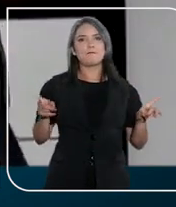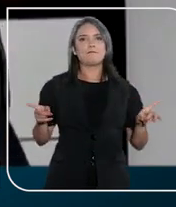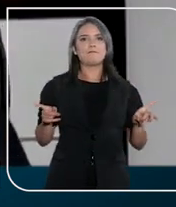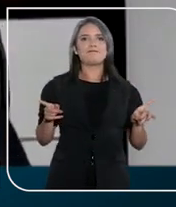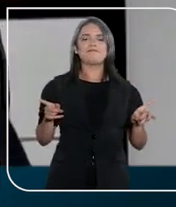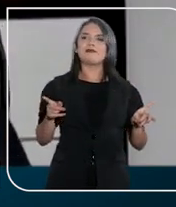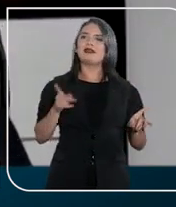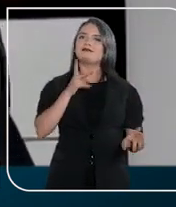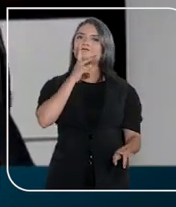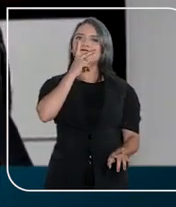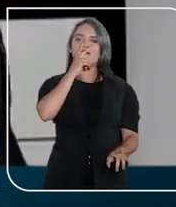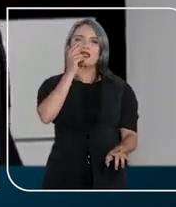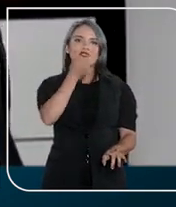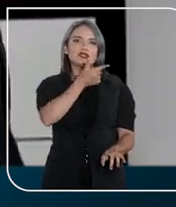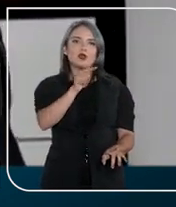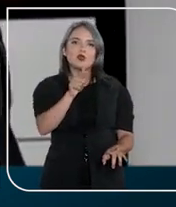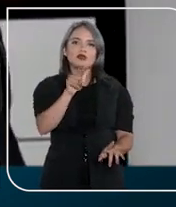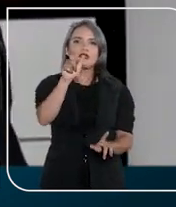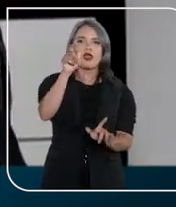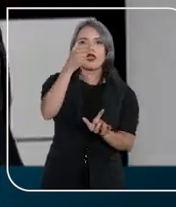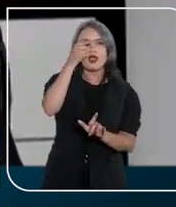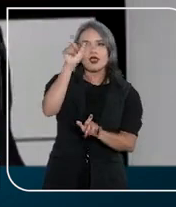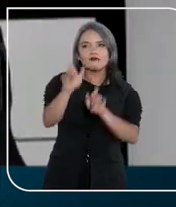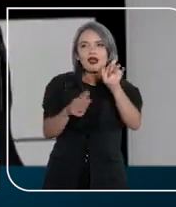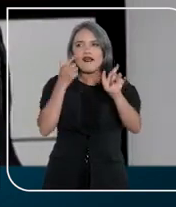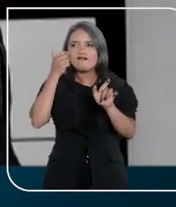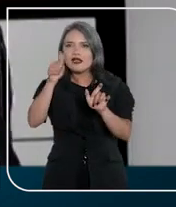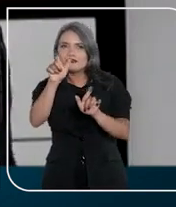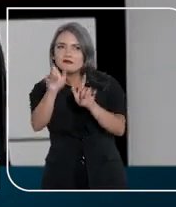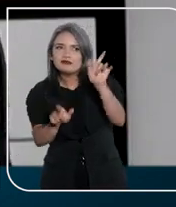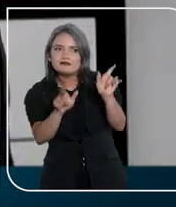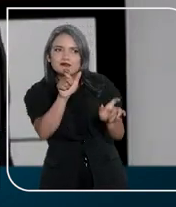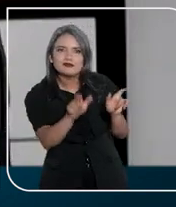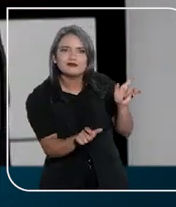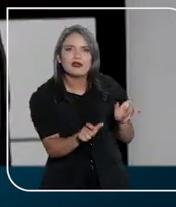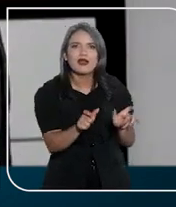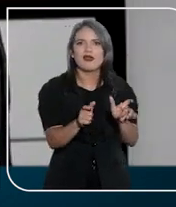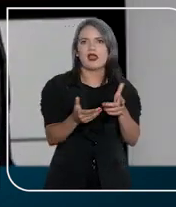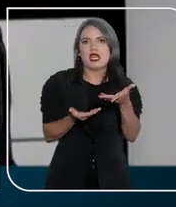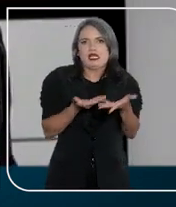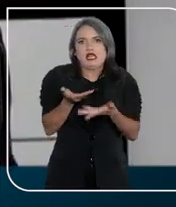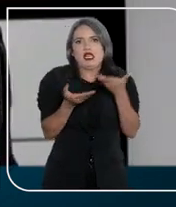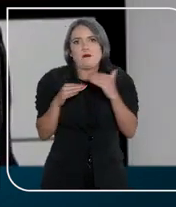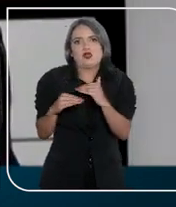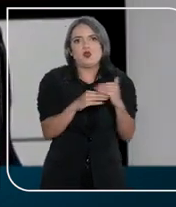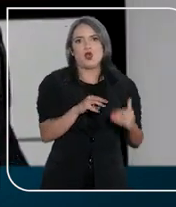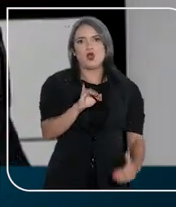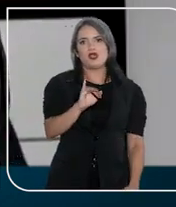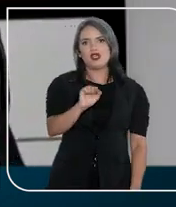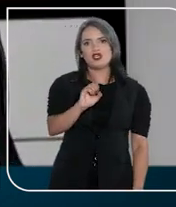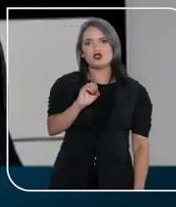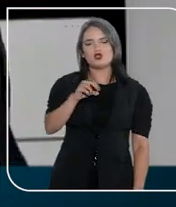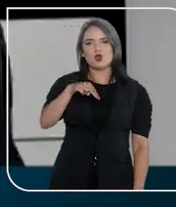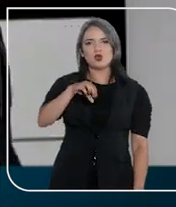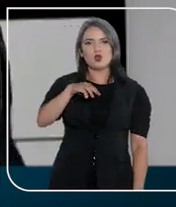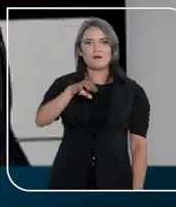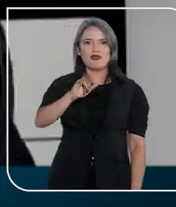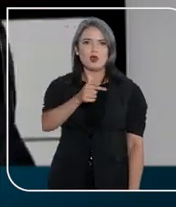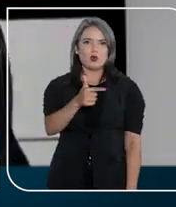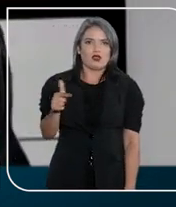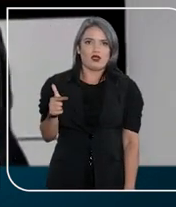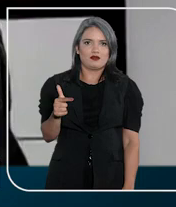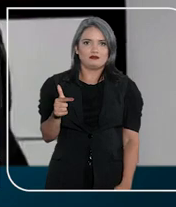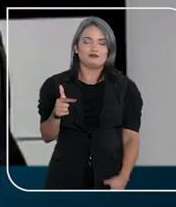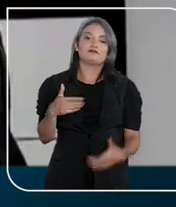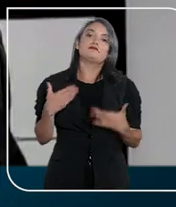a individualidade. Eu estou dizendo o seguinte, olha, só serve para ser policial alguém com essas características. E aí, como cada